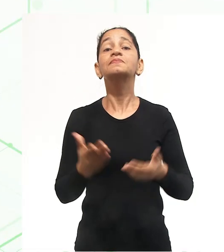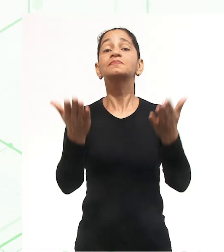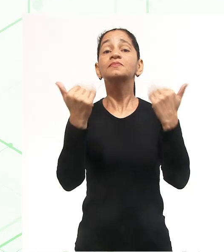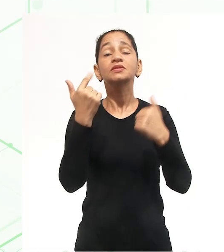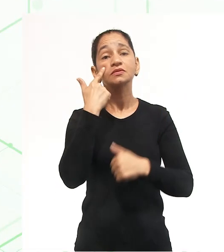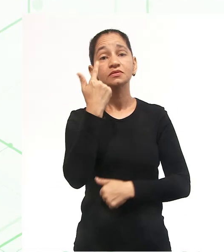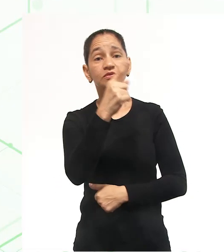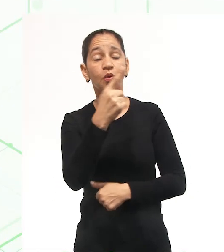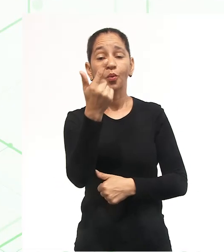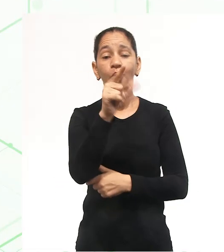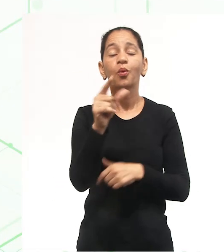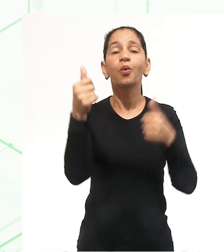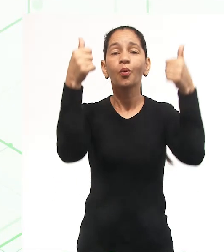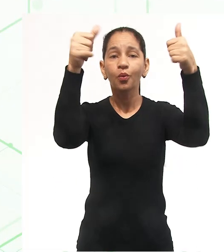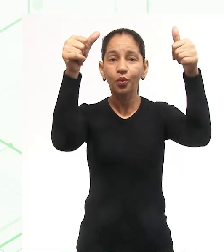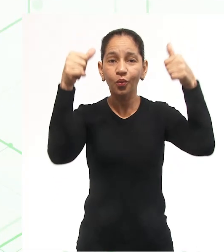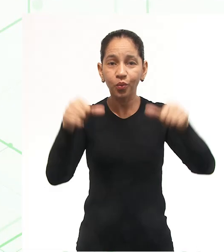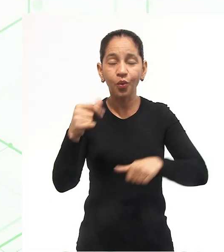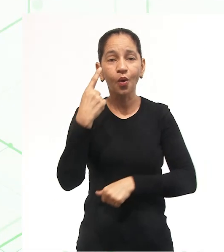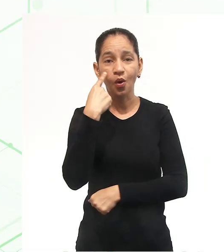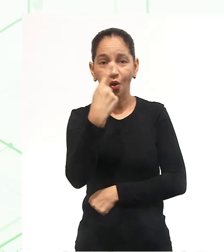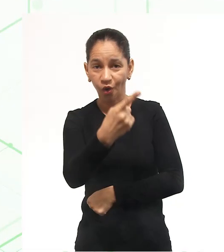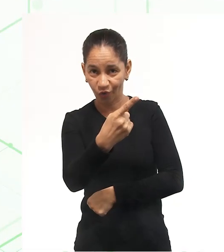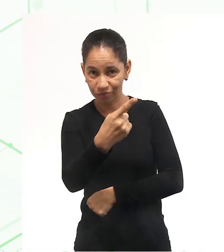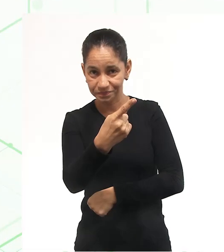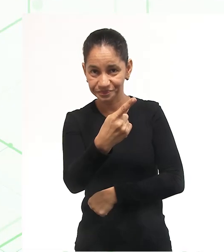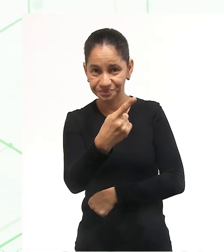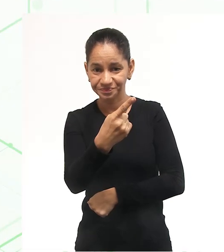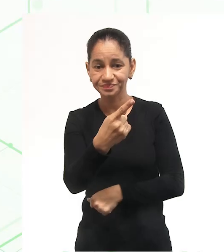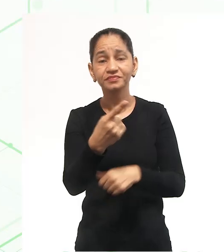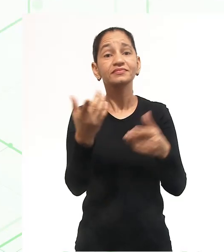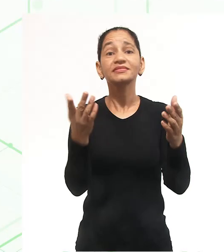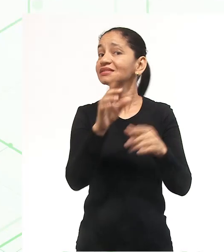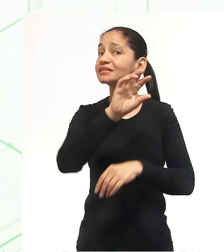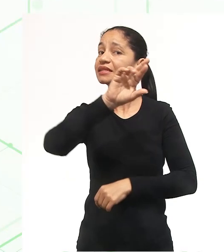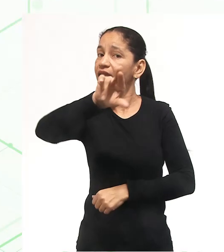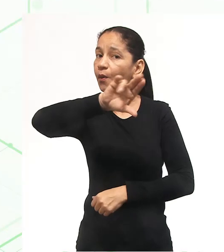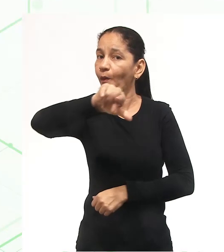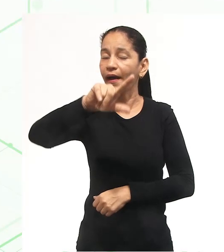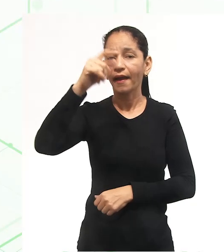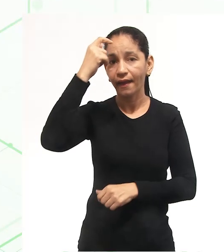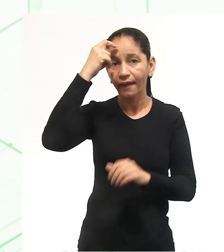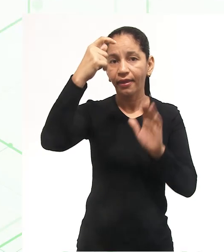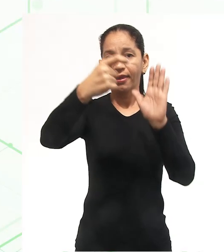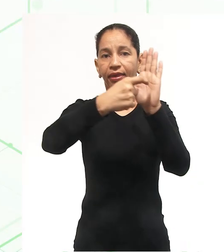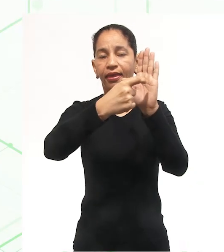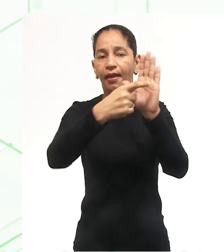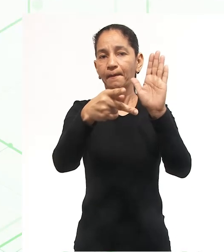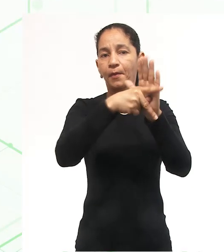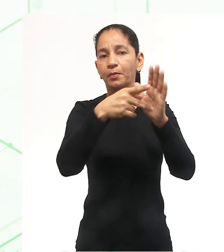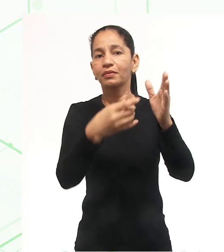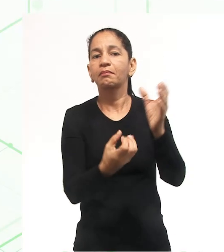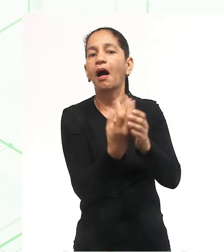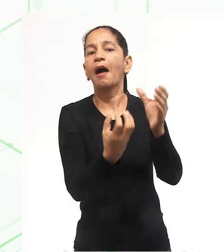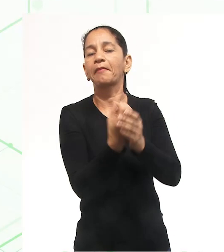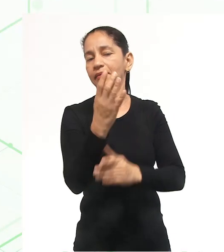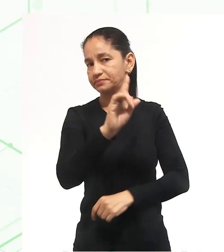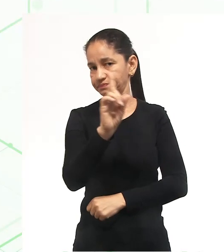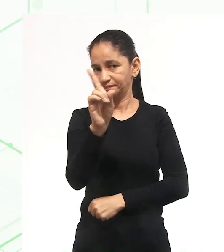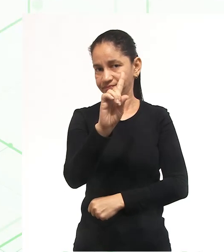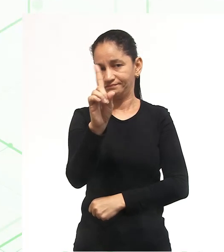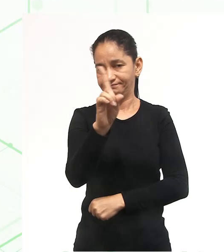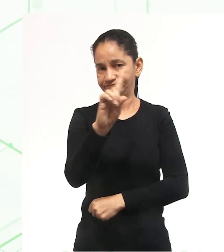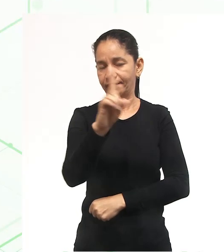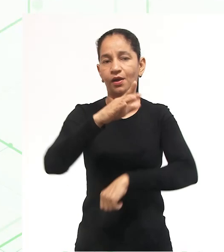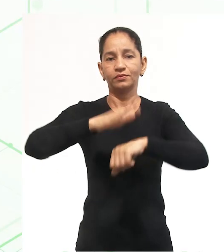vocês podem observar, essa imagem já não foi a IA totalmente quem gerou, é baseada numa